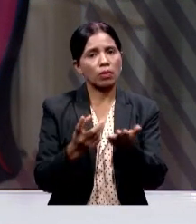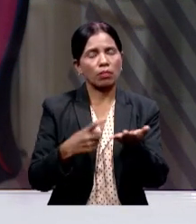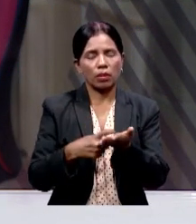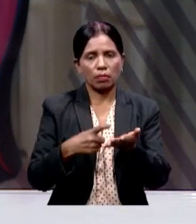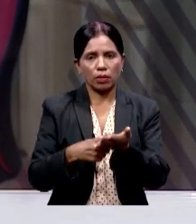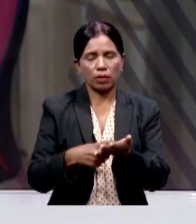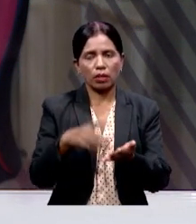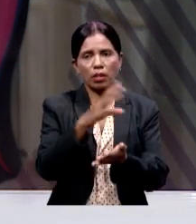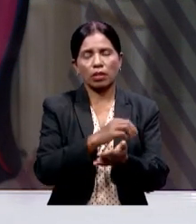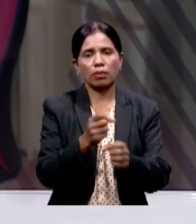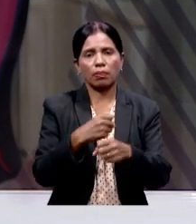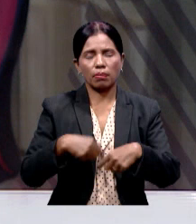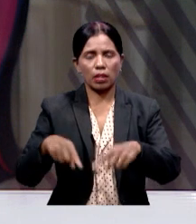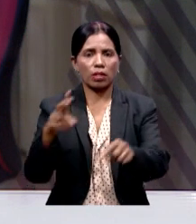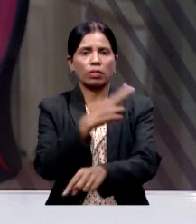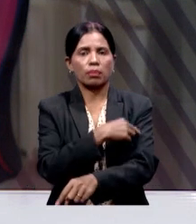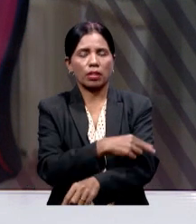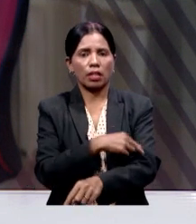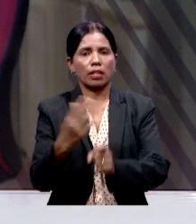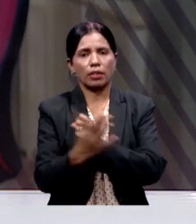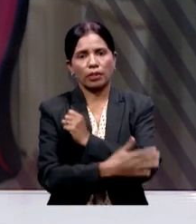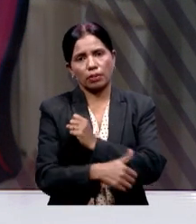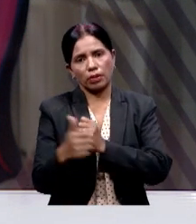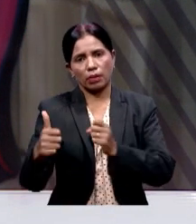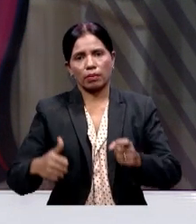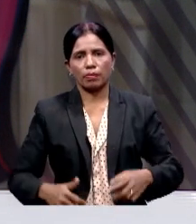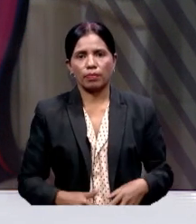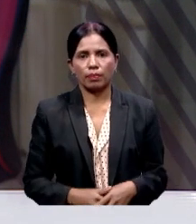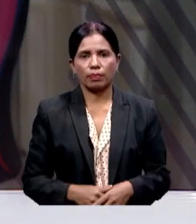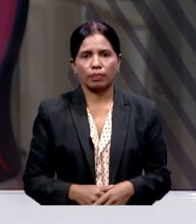o tratamento e a relior.